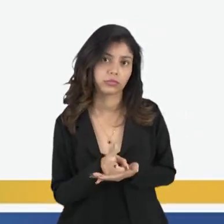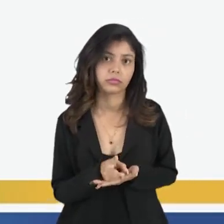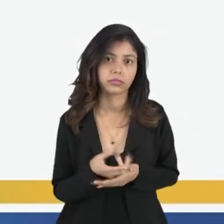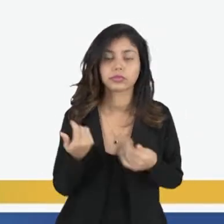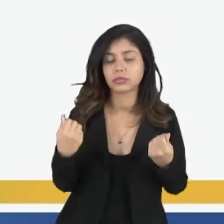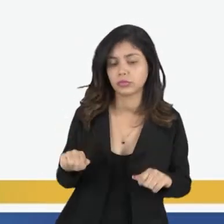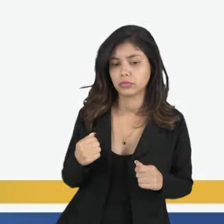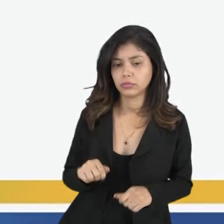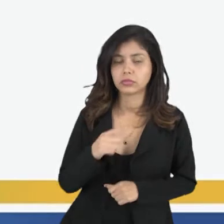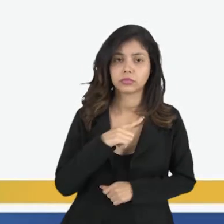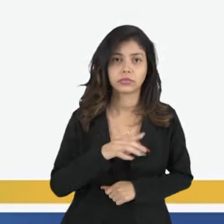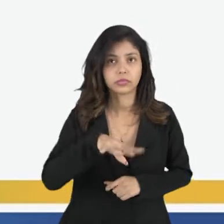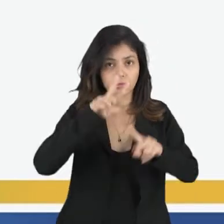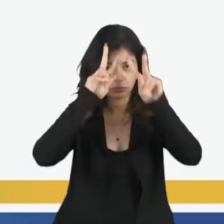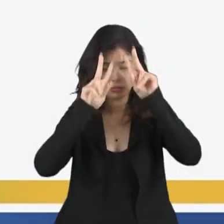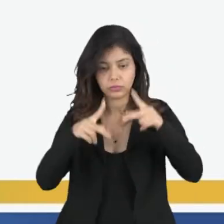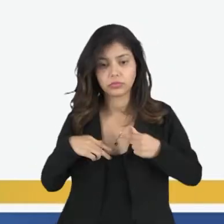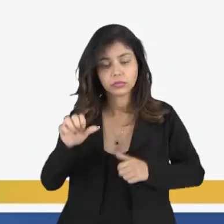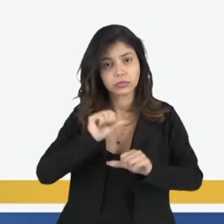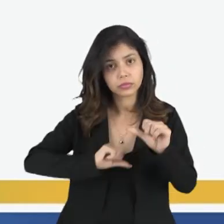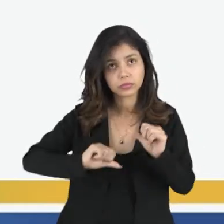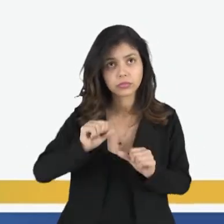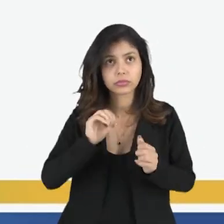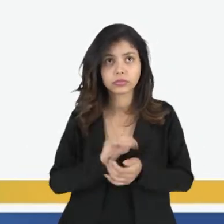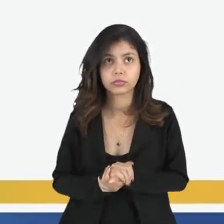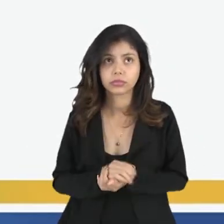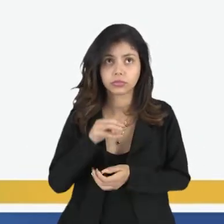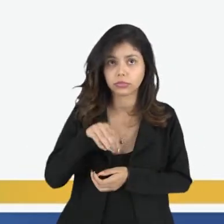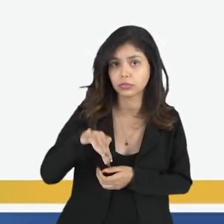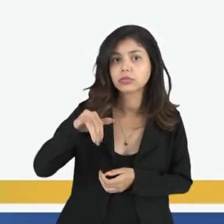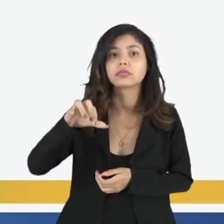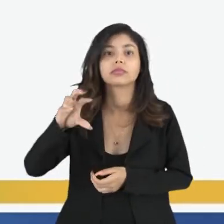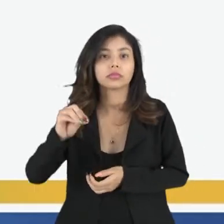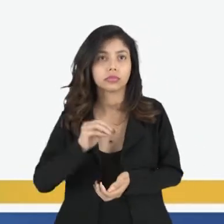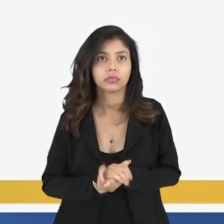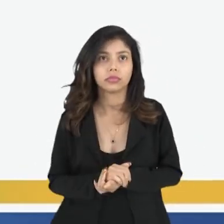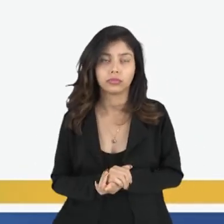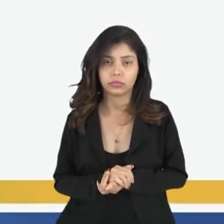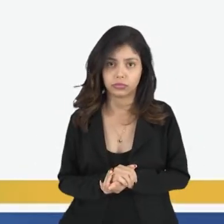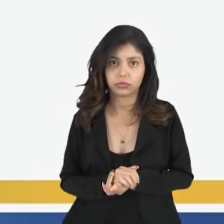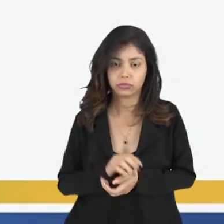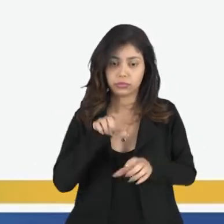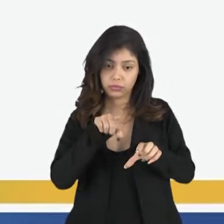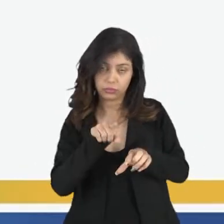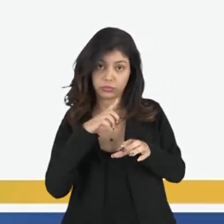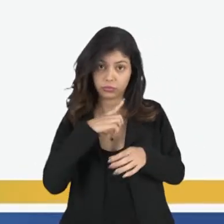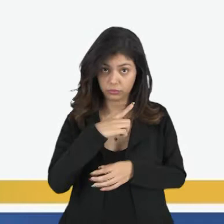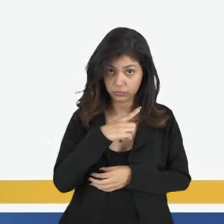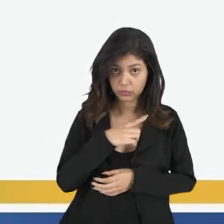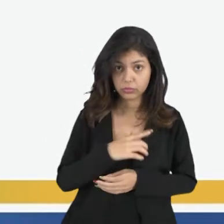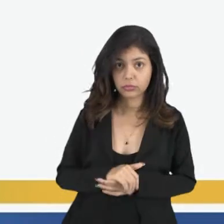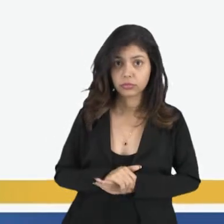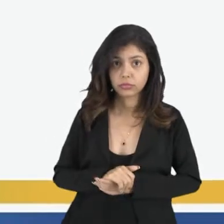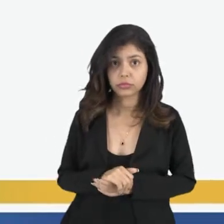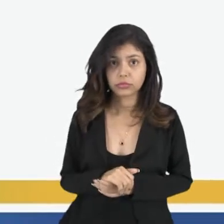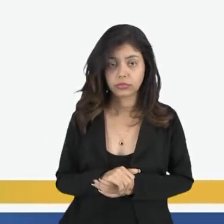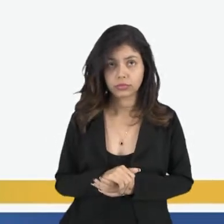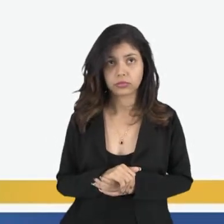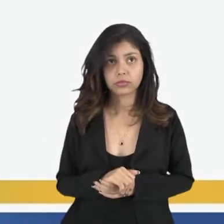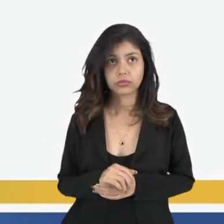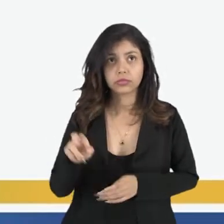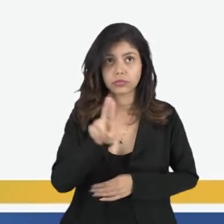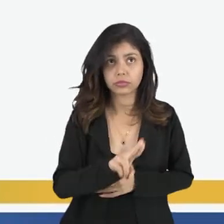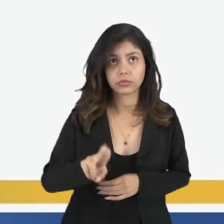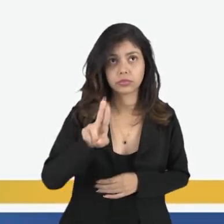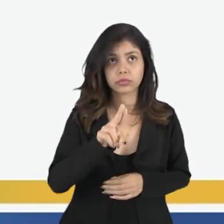da necessidade de o homem de transformar o seu meio, onde nós temos aí que